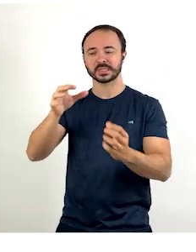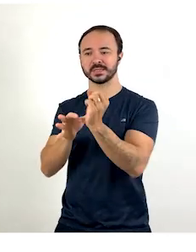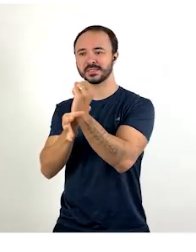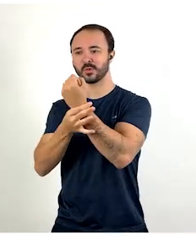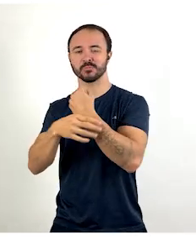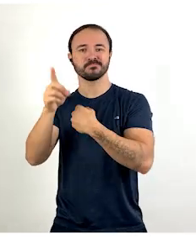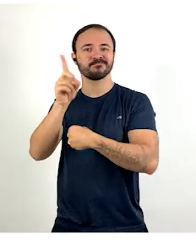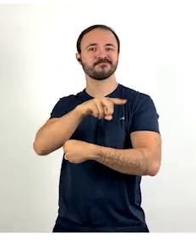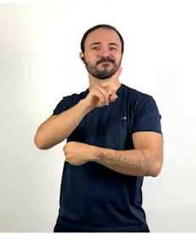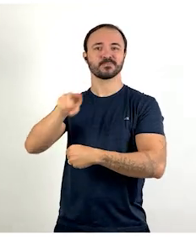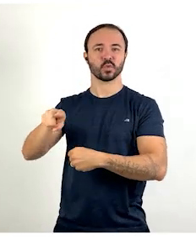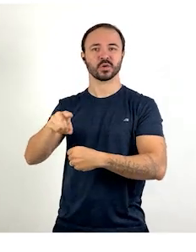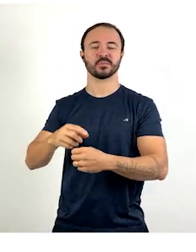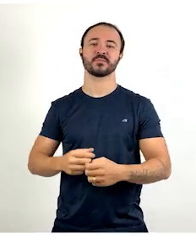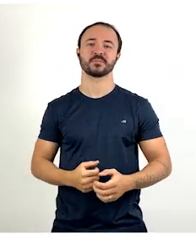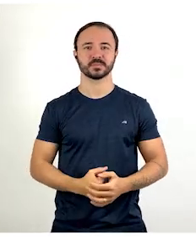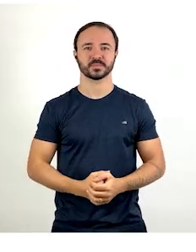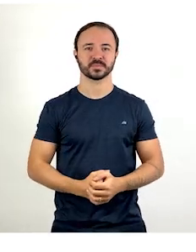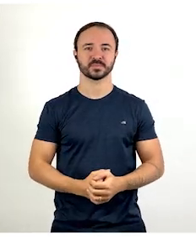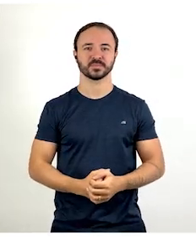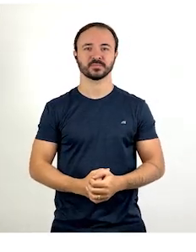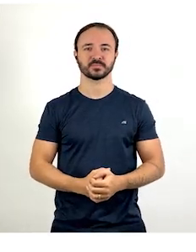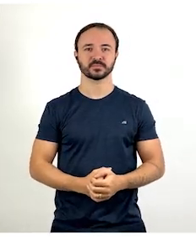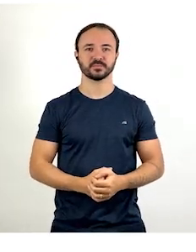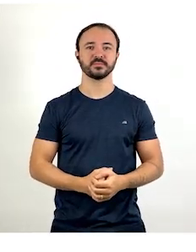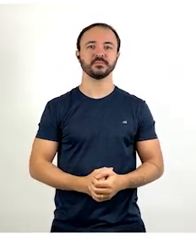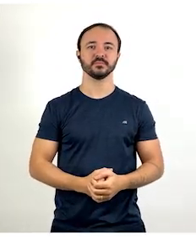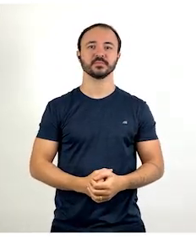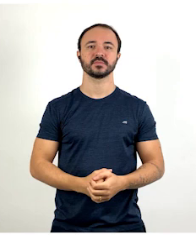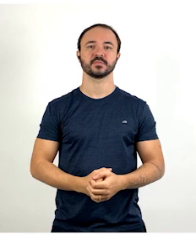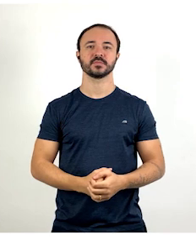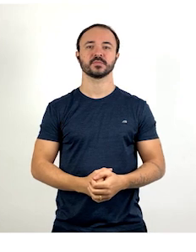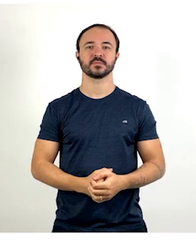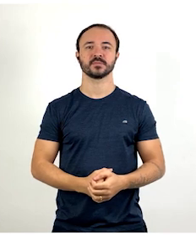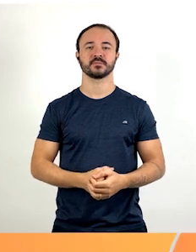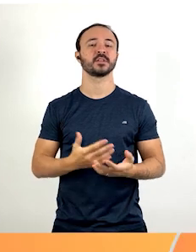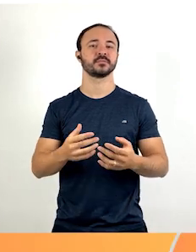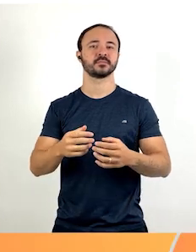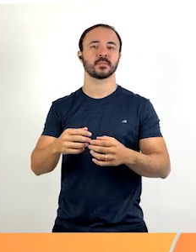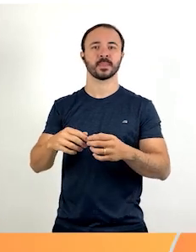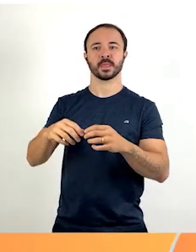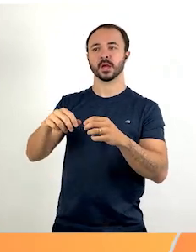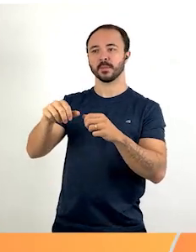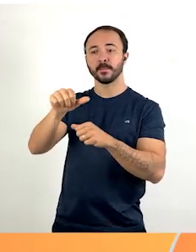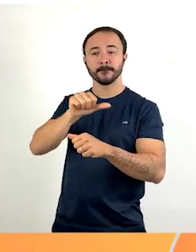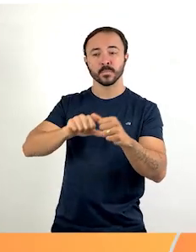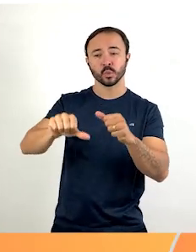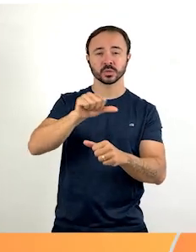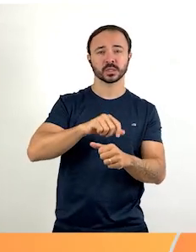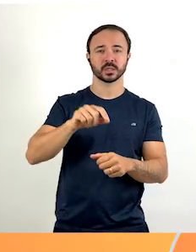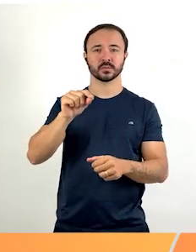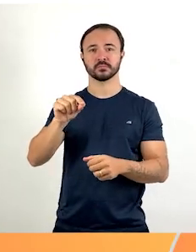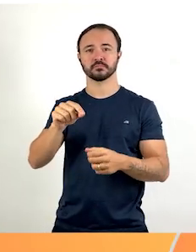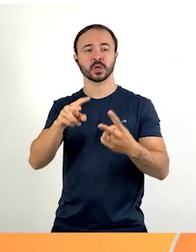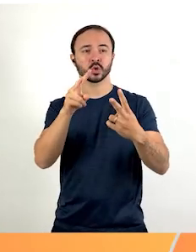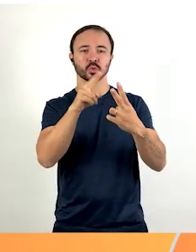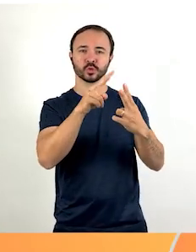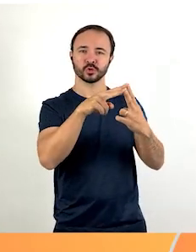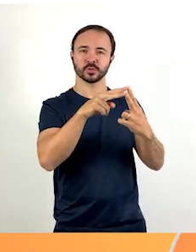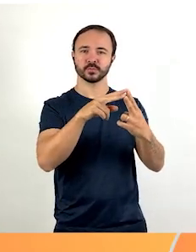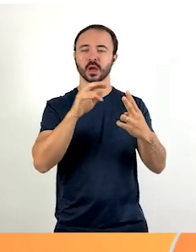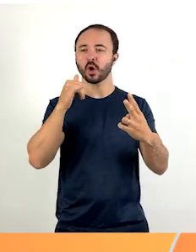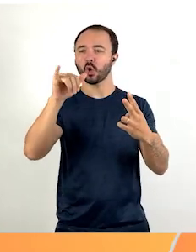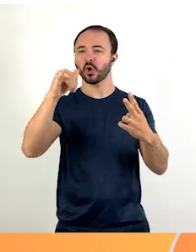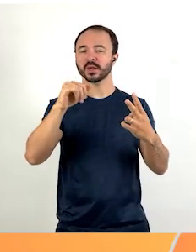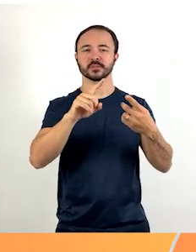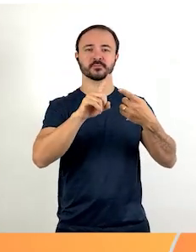Aumentar a tensão elétrica de entrada, ou mesmo até baixá-la, que é a quantidade de energia. Transformar uma corrente alternada em uma corrente